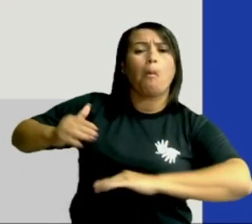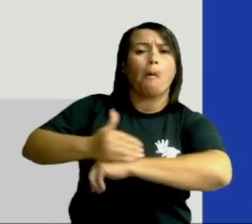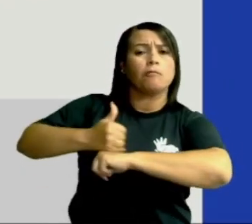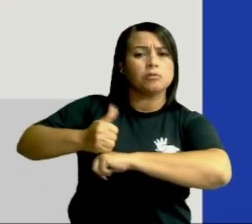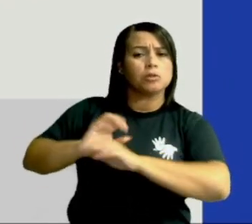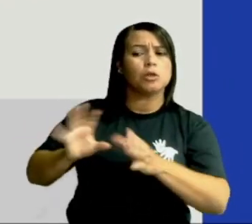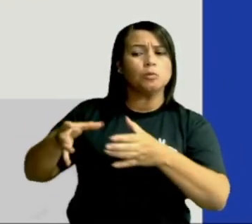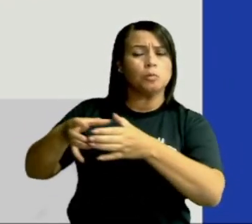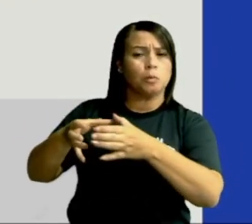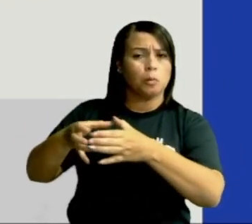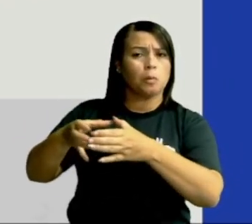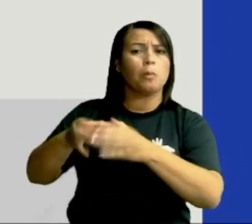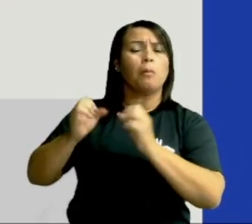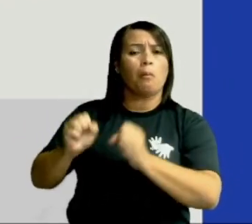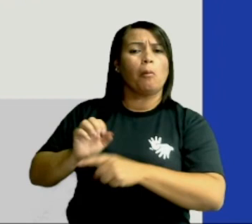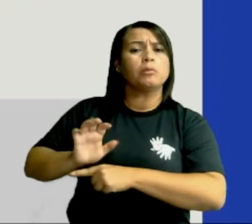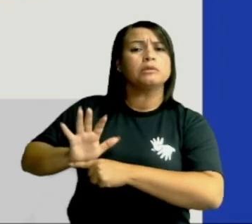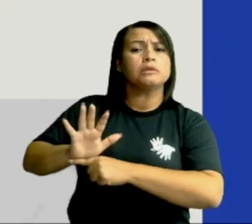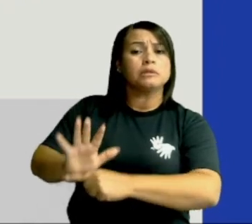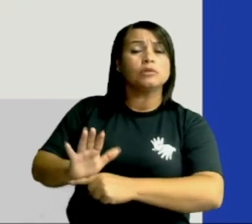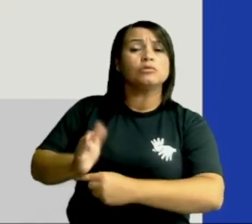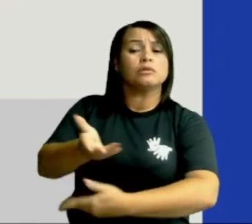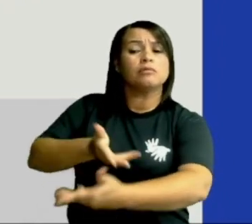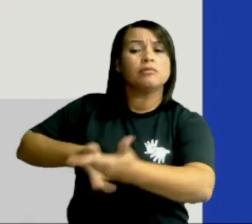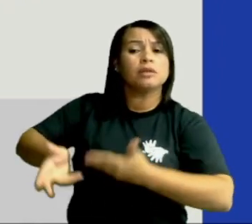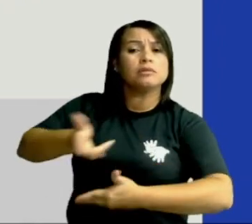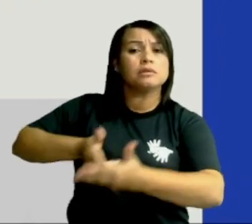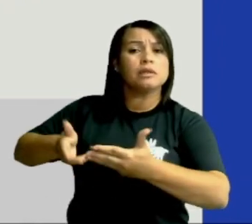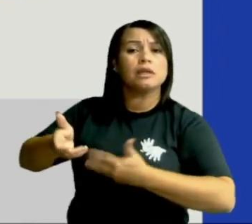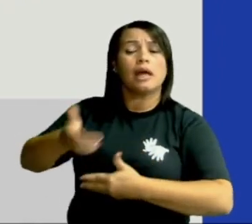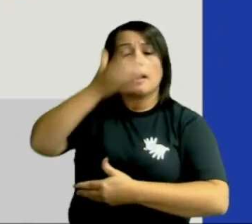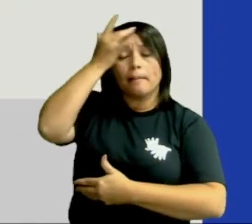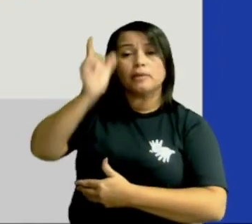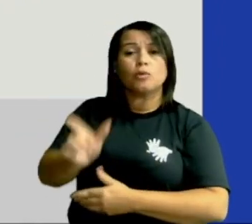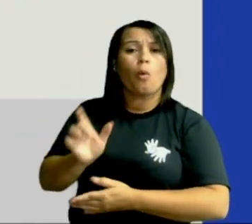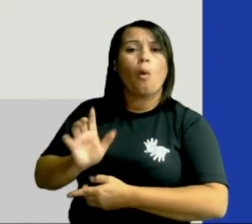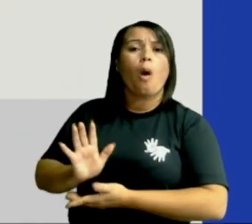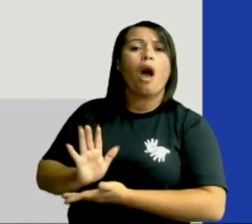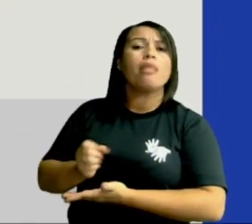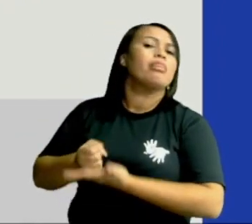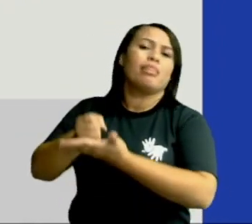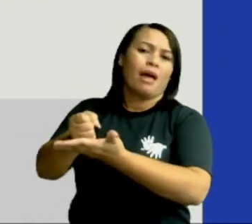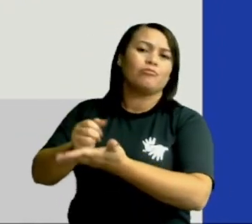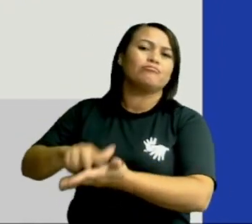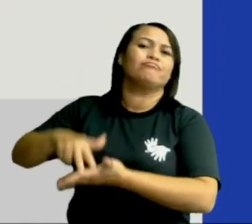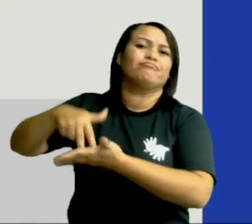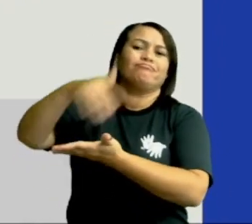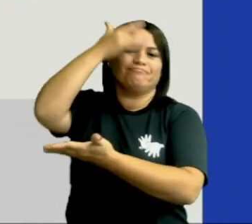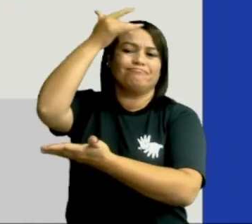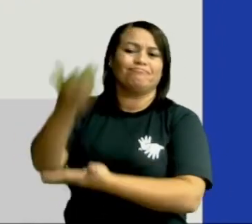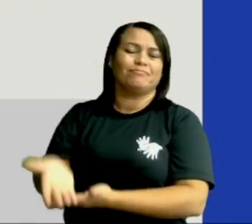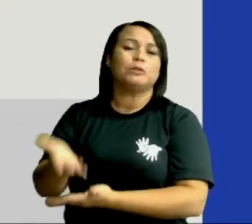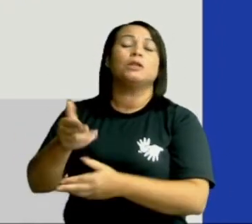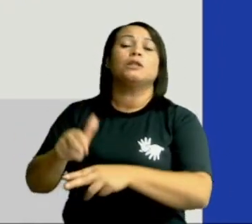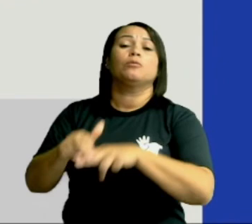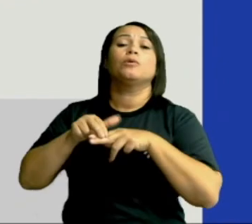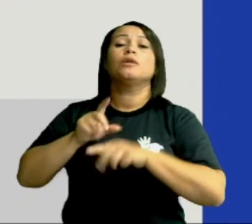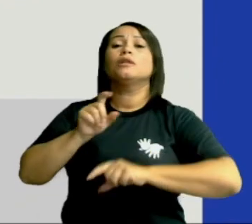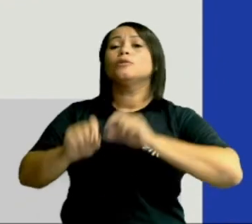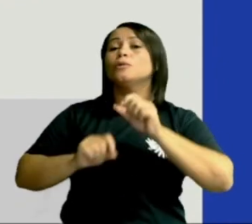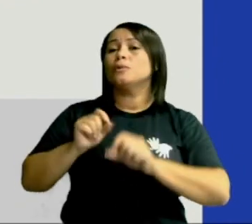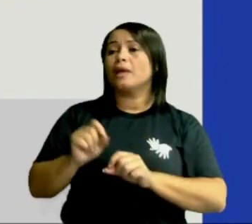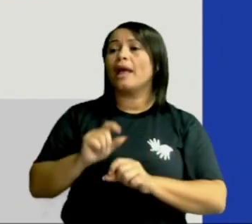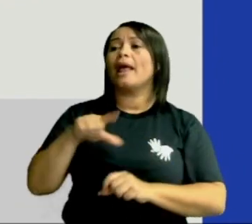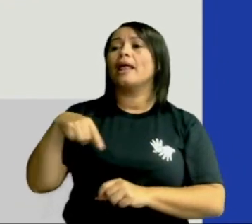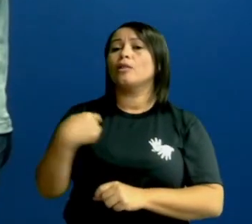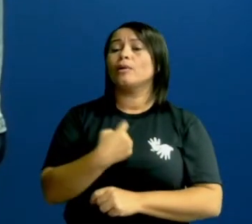muito profissional, que vai auxiliar na recuperação dessa pessoa. Portanto, gente,